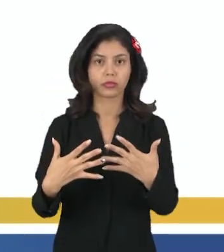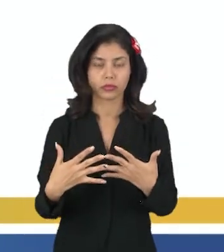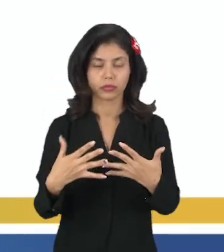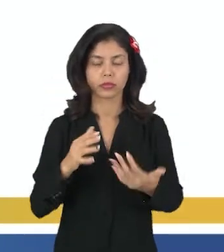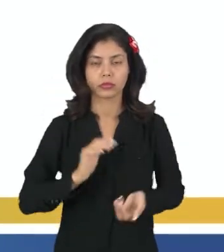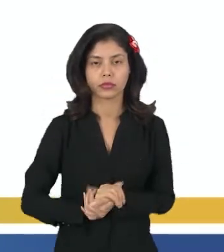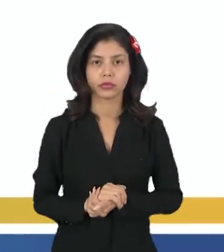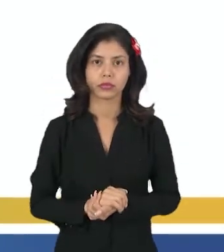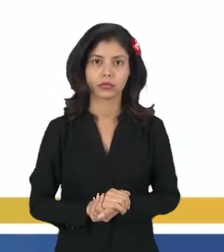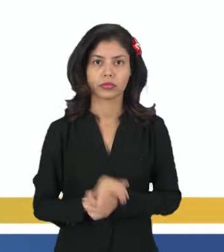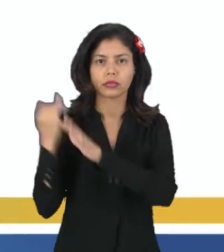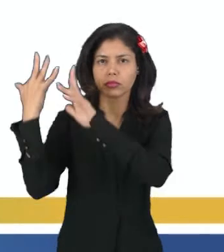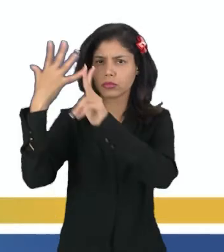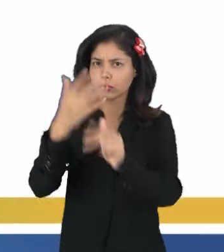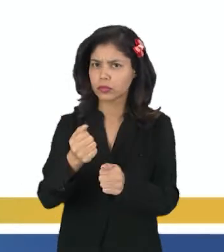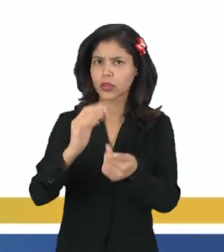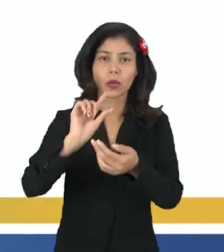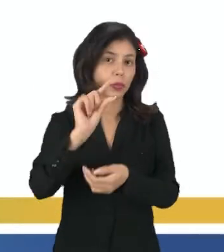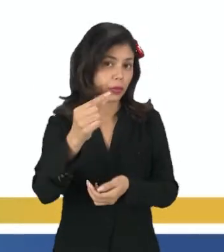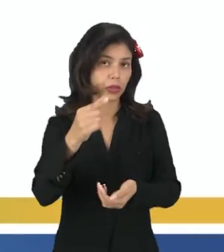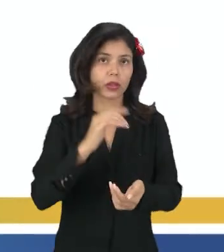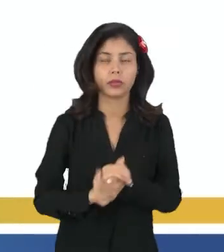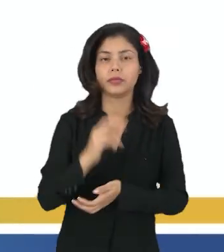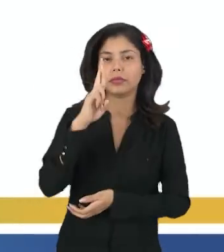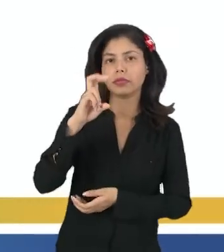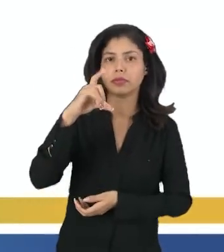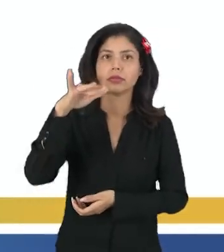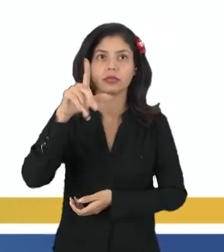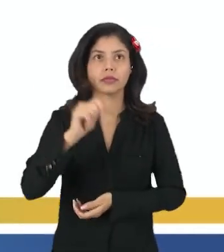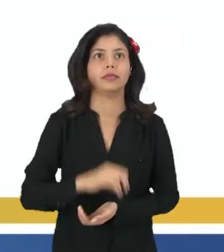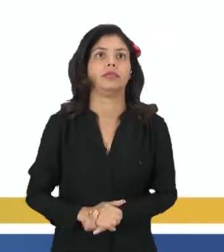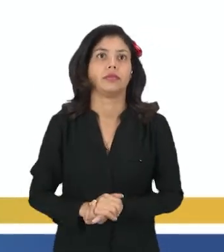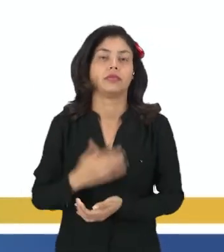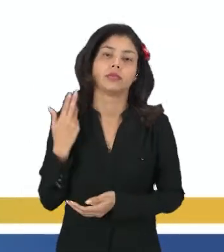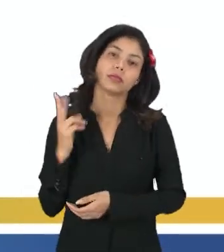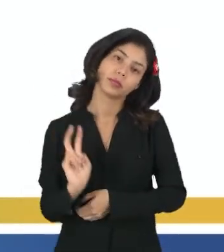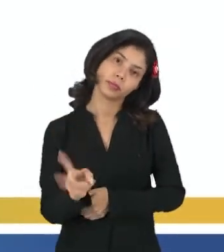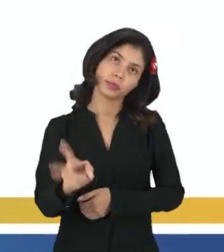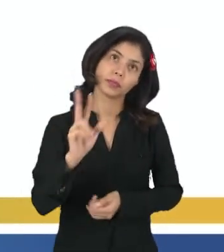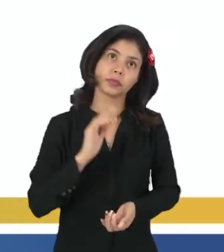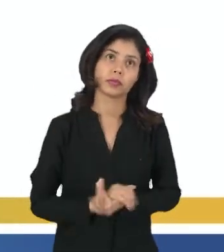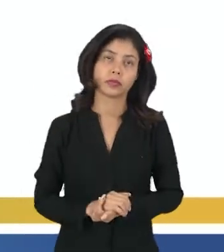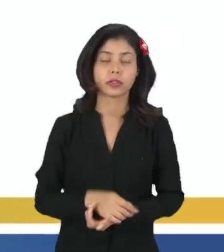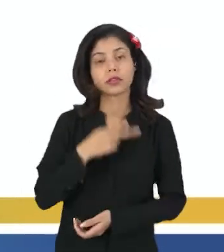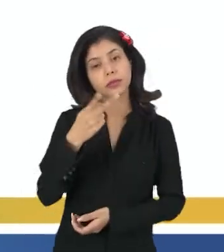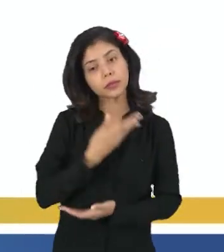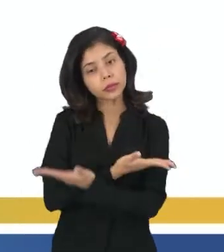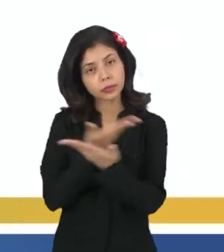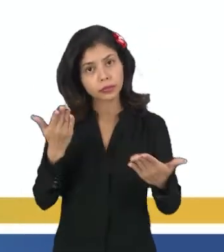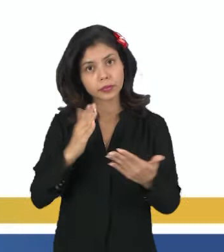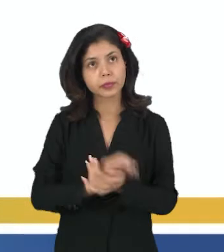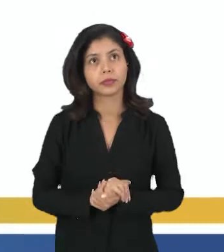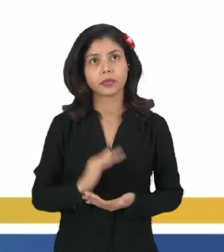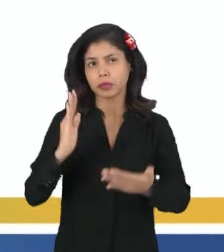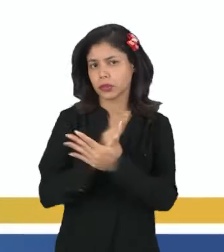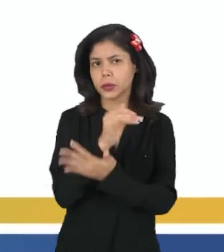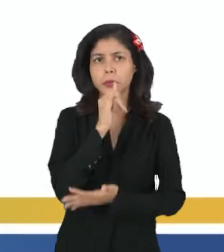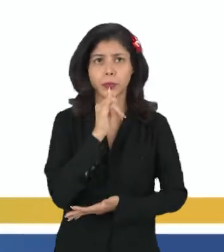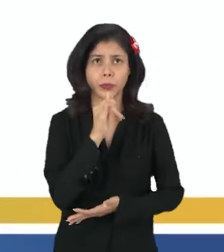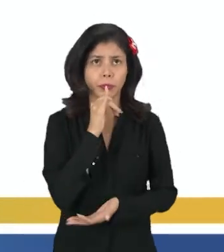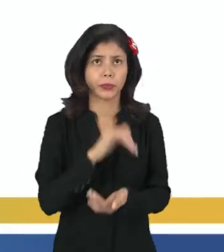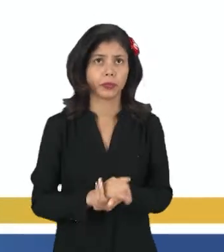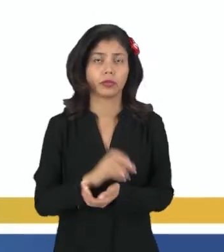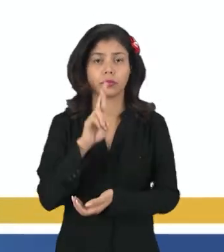a gente precisava relembrar um pouco sobre os Racionais prosseguindo aqui eu queria falar para vocês sobre alguns